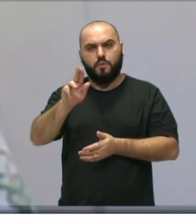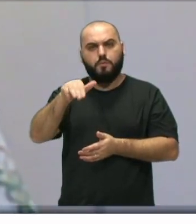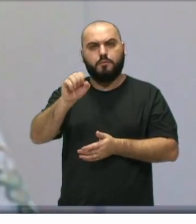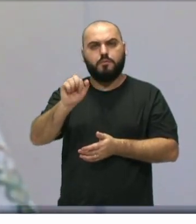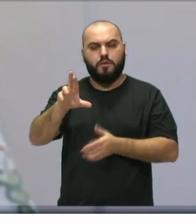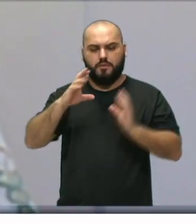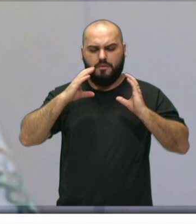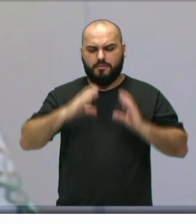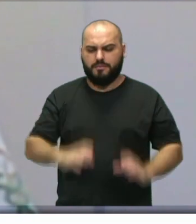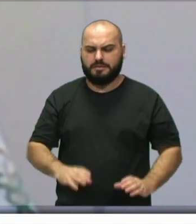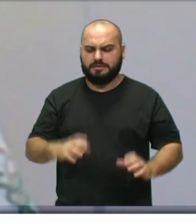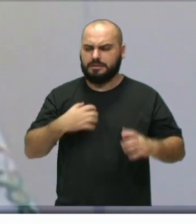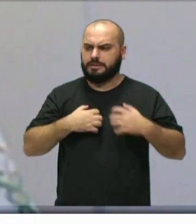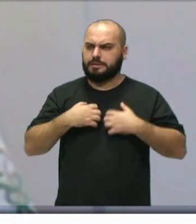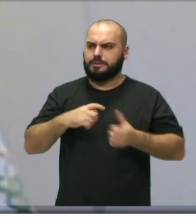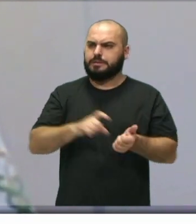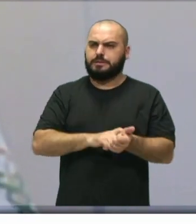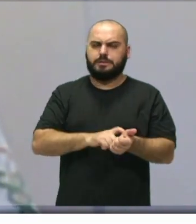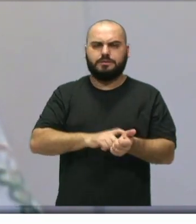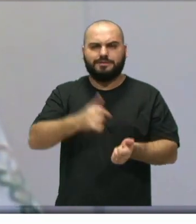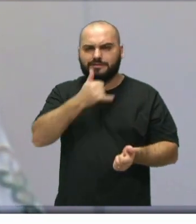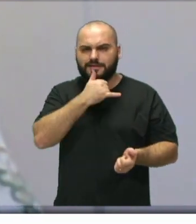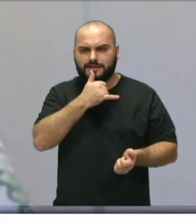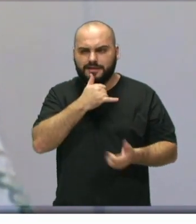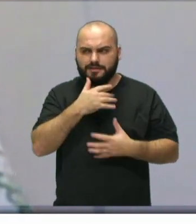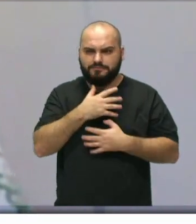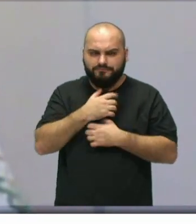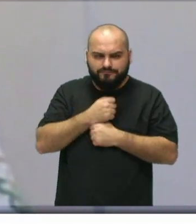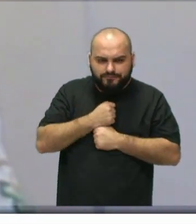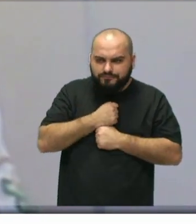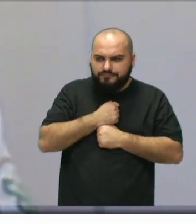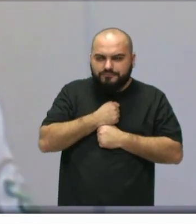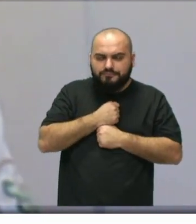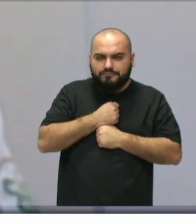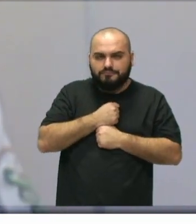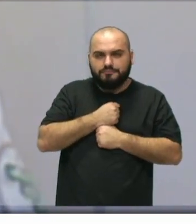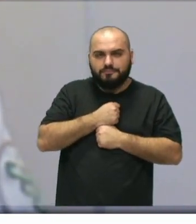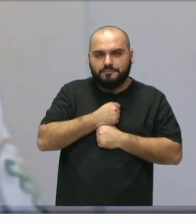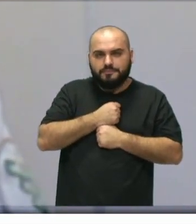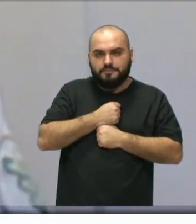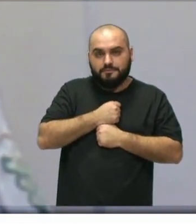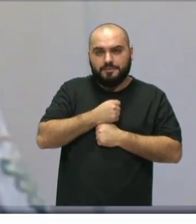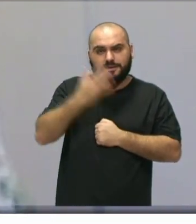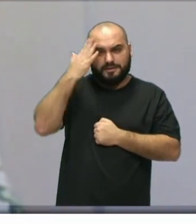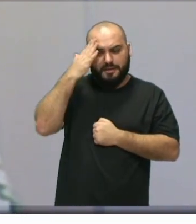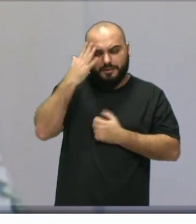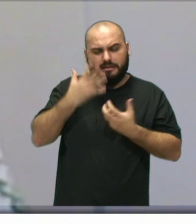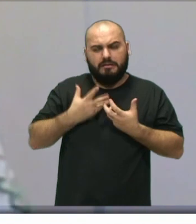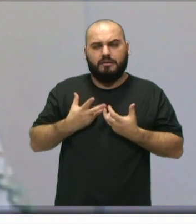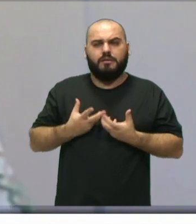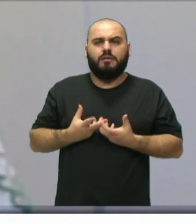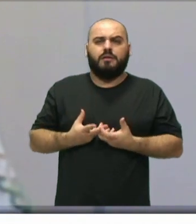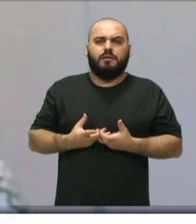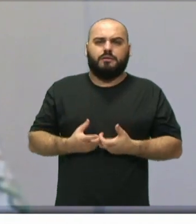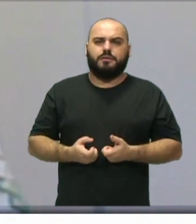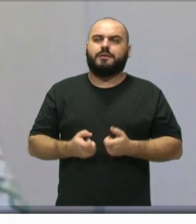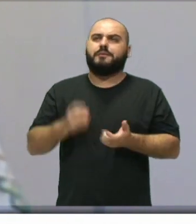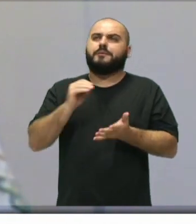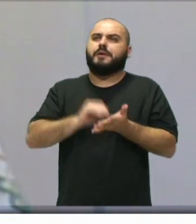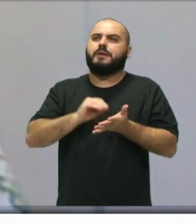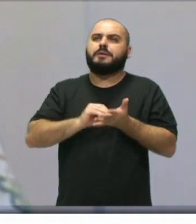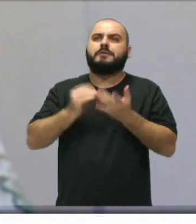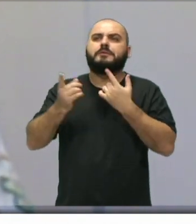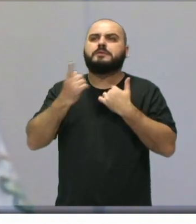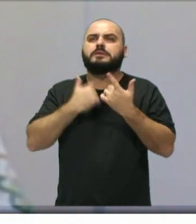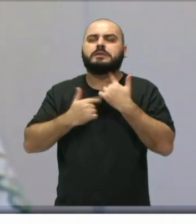uma irritabilidade, uma tristeza, uma melancolia inexplicável, e um cansaço, uma falta de vontade para fazer